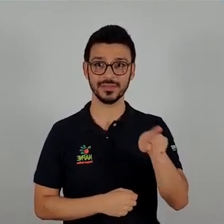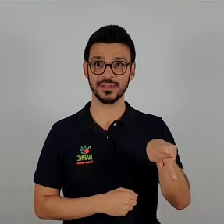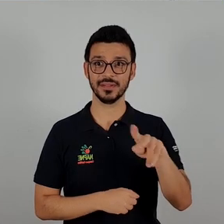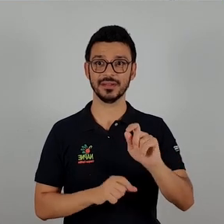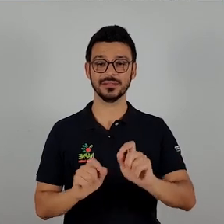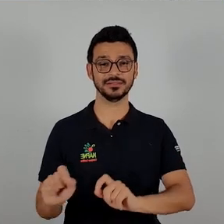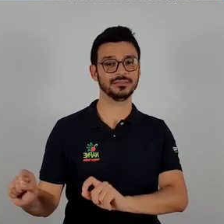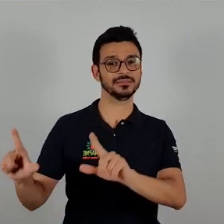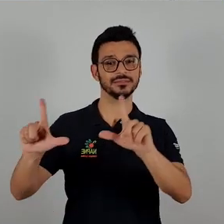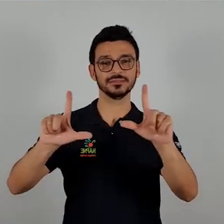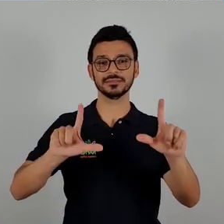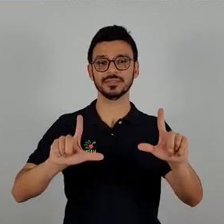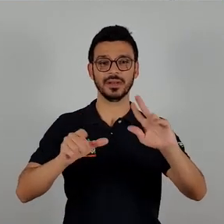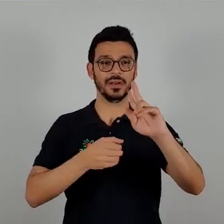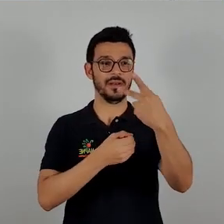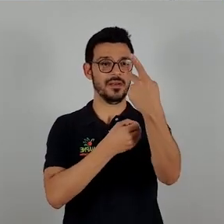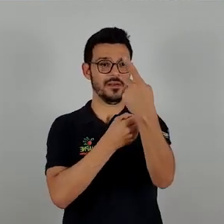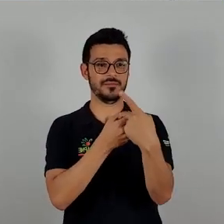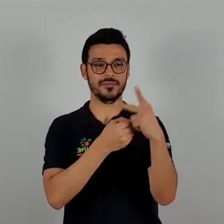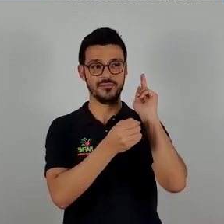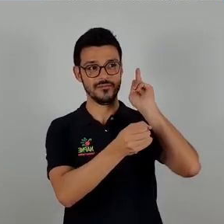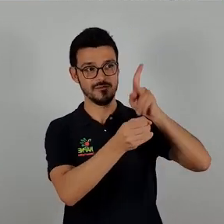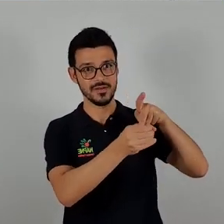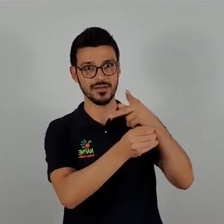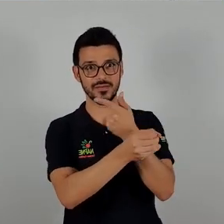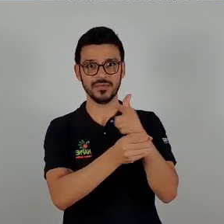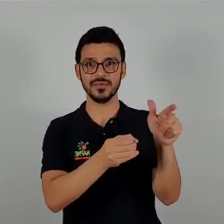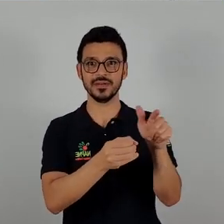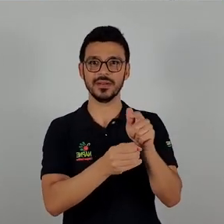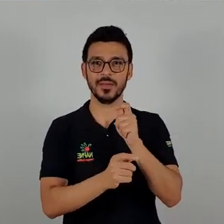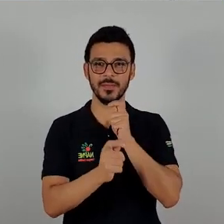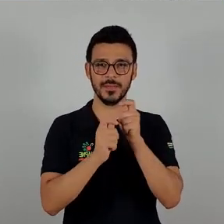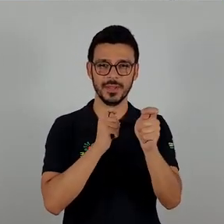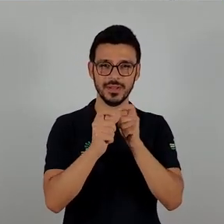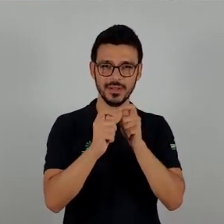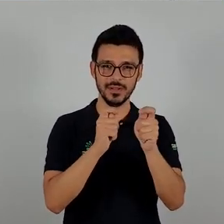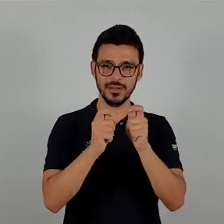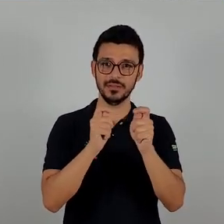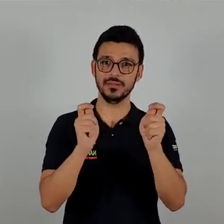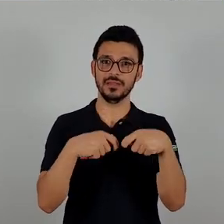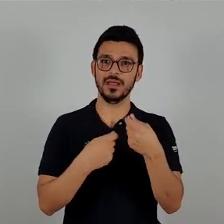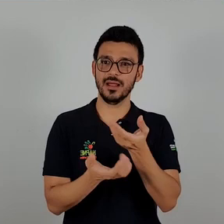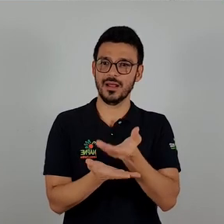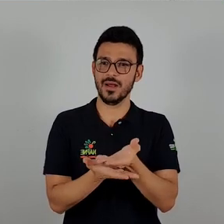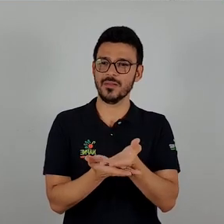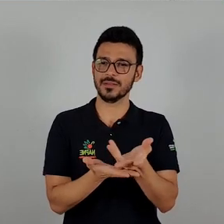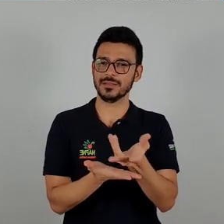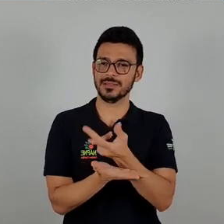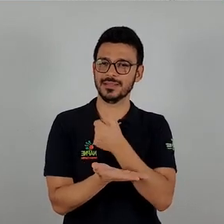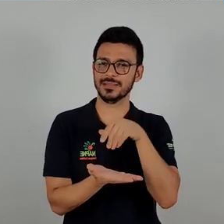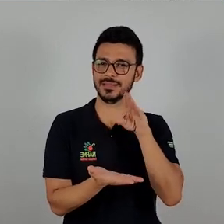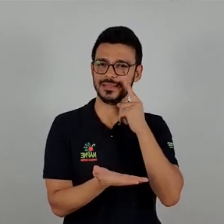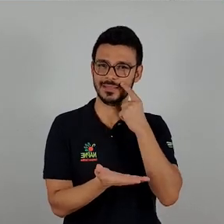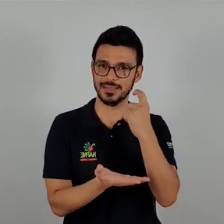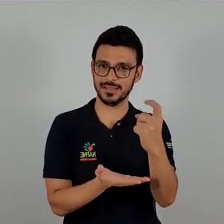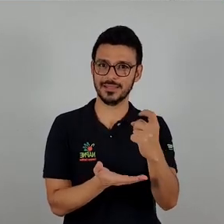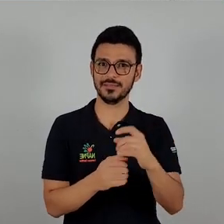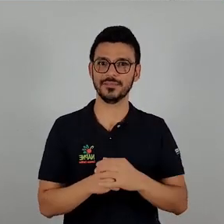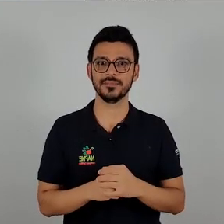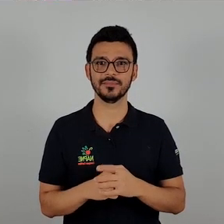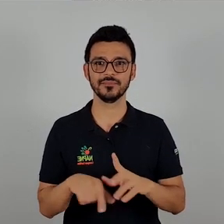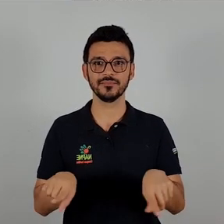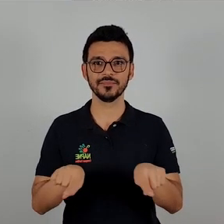mas eu posso ligar o áudio para compensar também. E eu também achei muito interessante toda a palestra e os slides, etc.